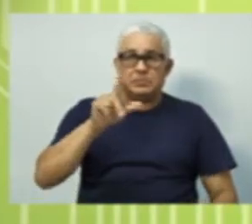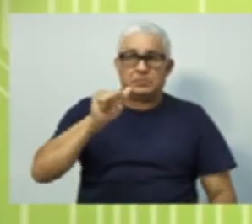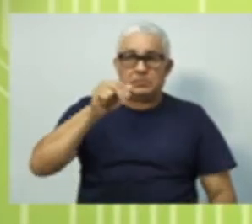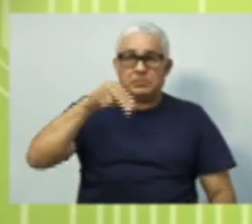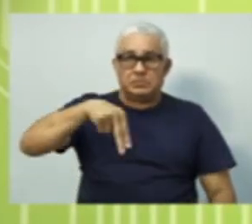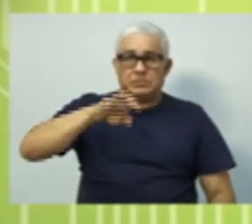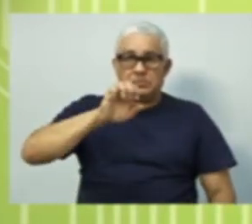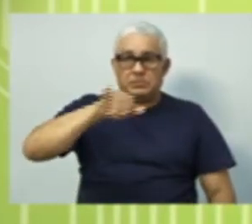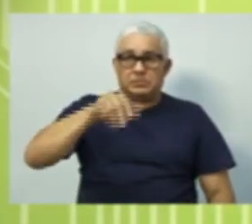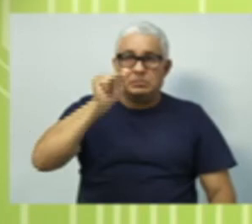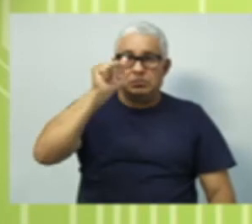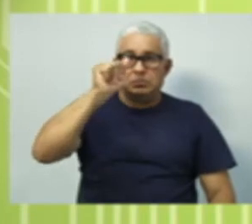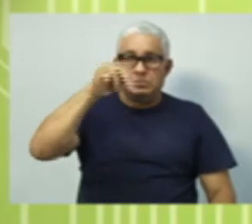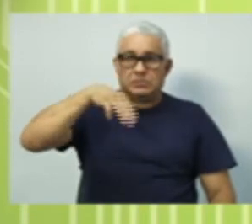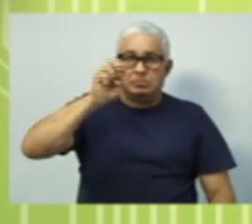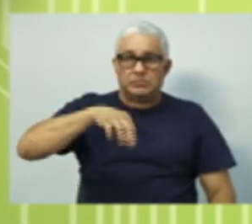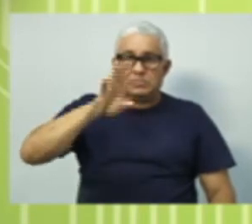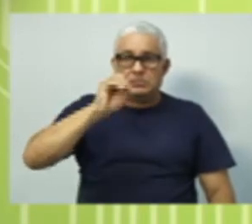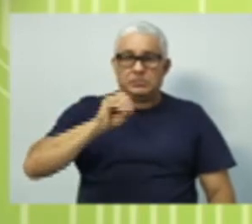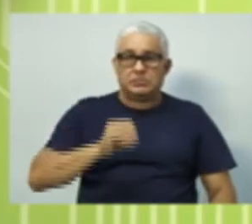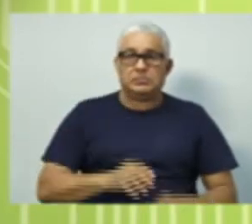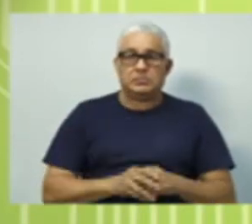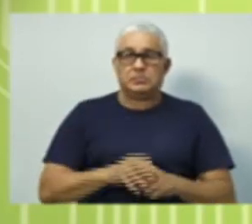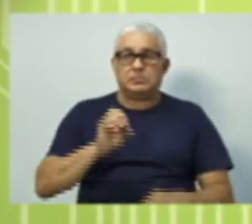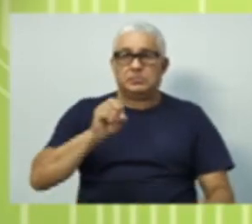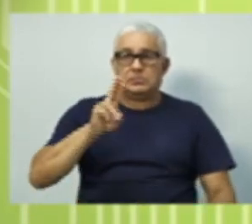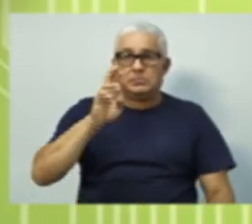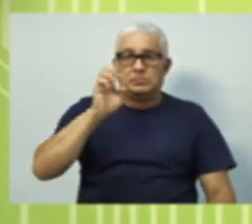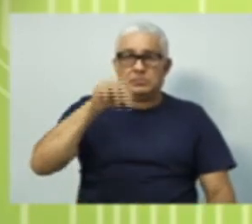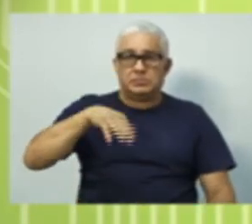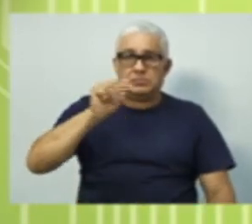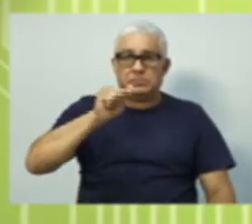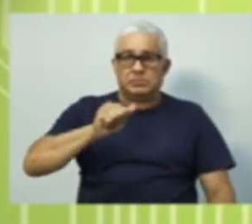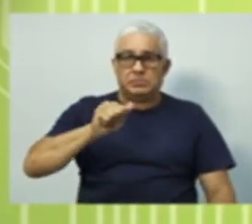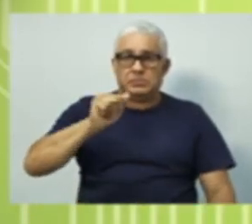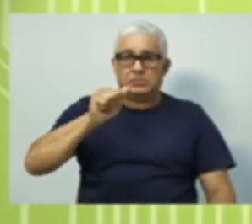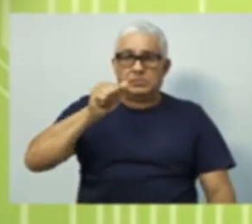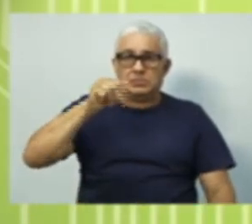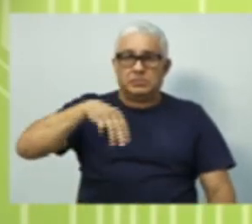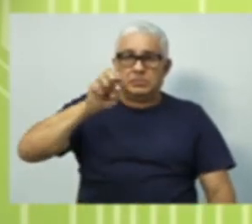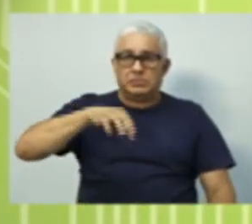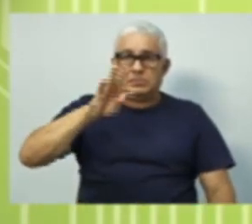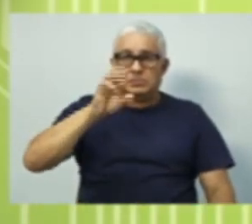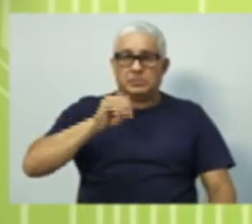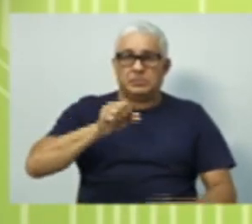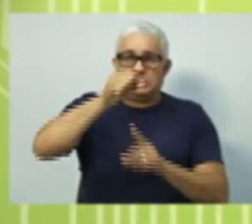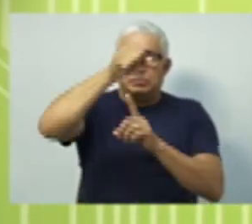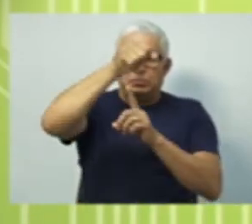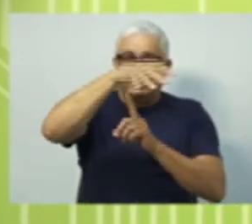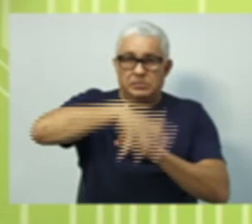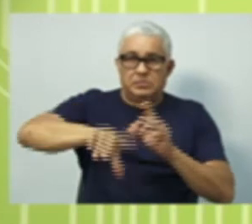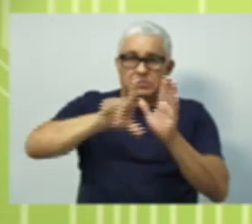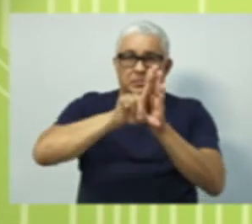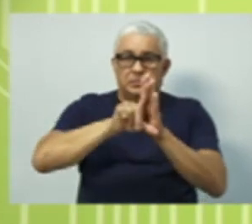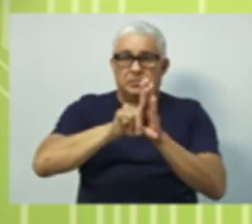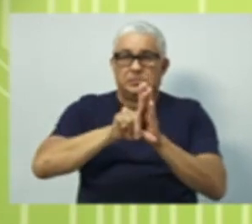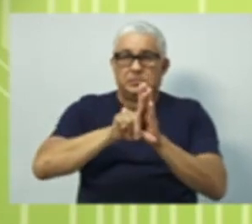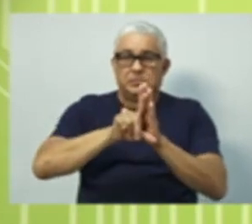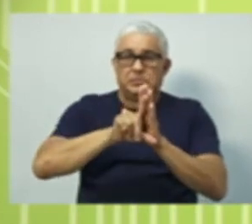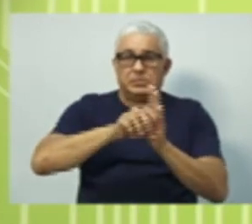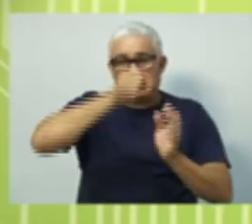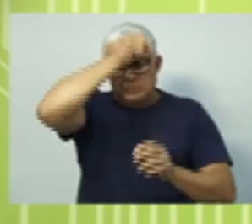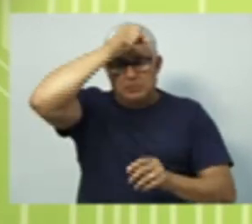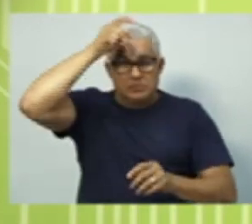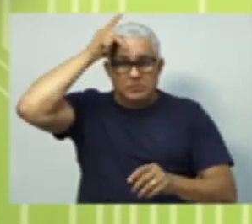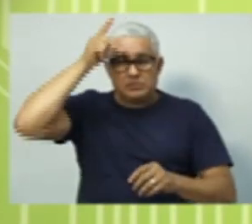do superavitário, né? Superavitário quando a nossa receita ela passa a ser maior do que a nossa despesa. Então,